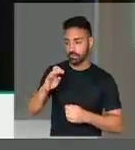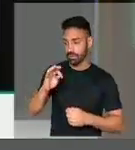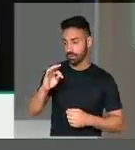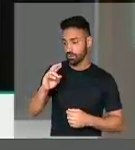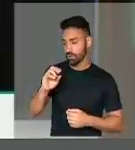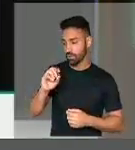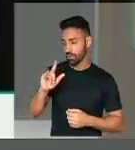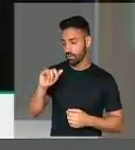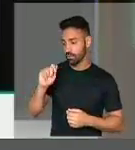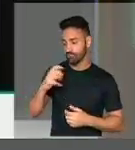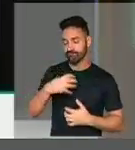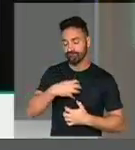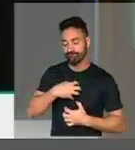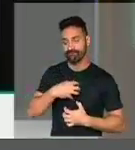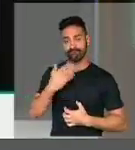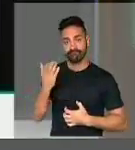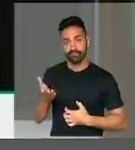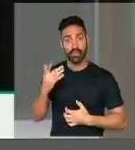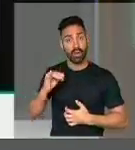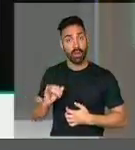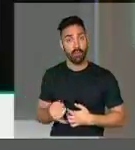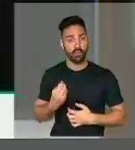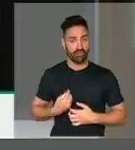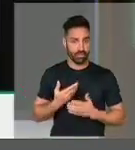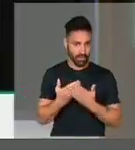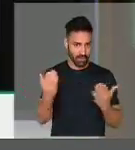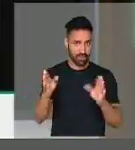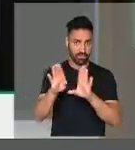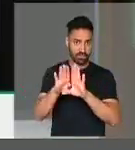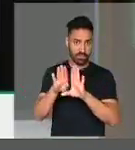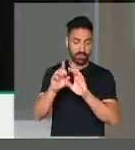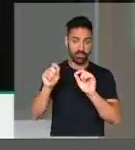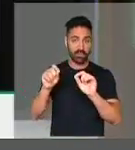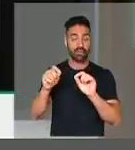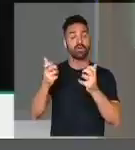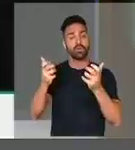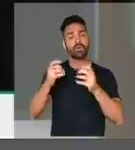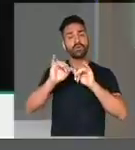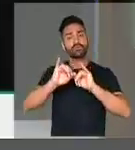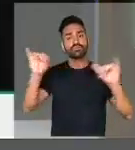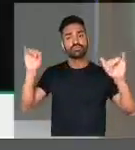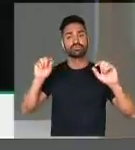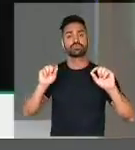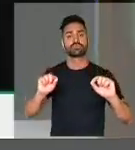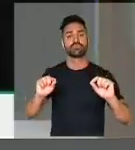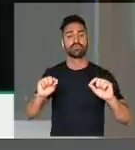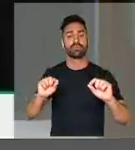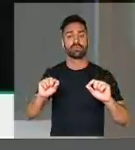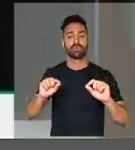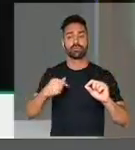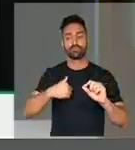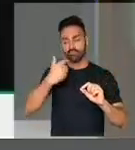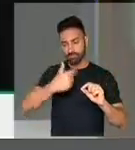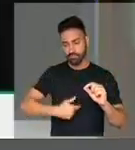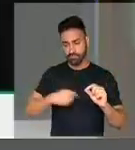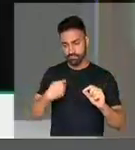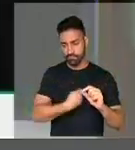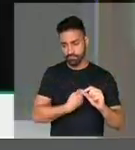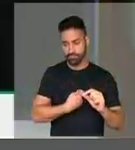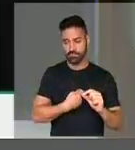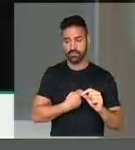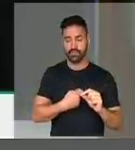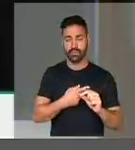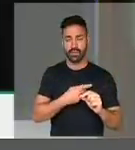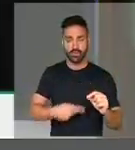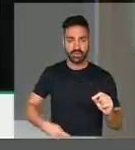condolências. E aproveitar também, senhora presidente, para fazer aqui um registro que, como presidente